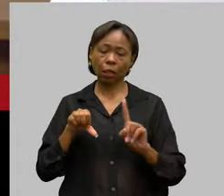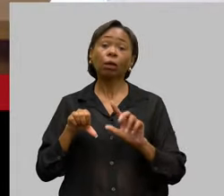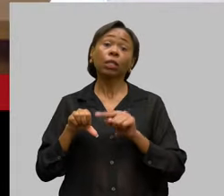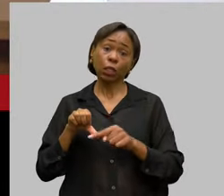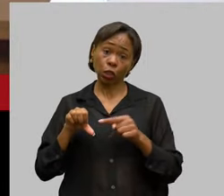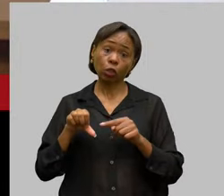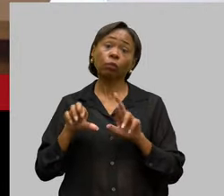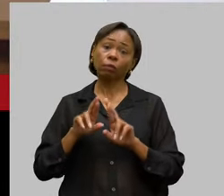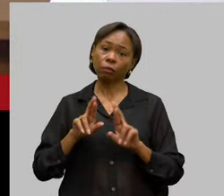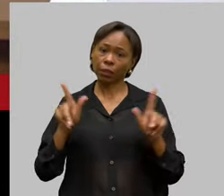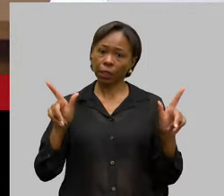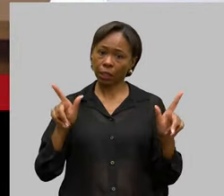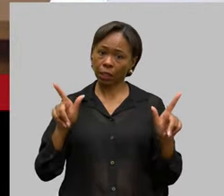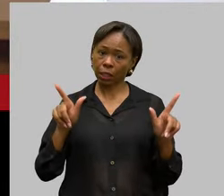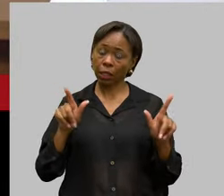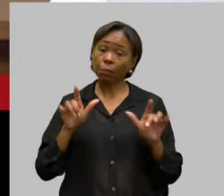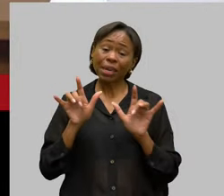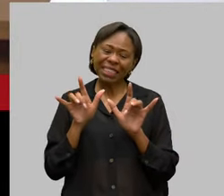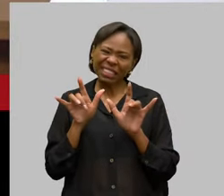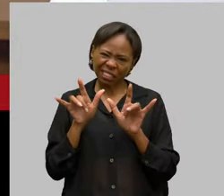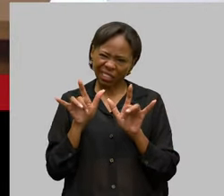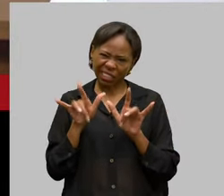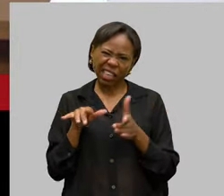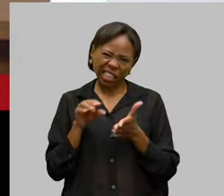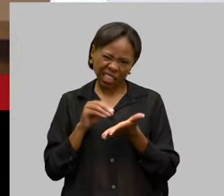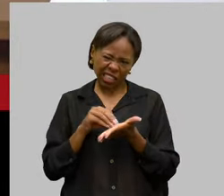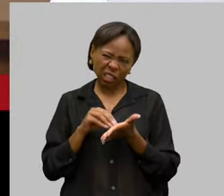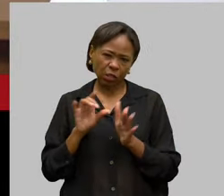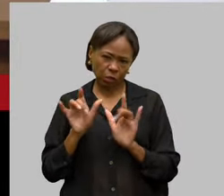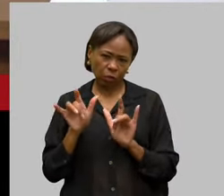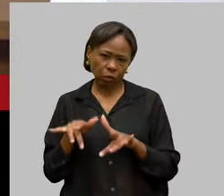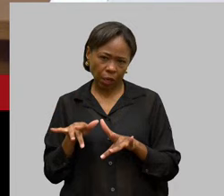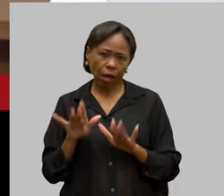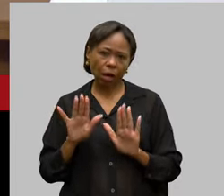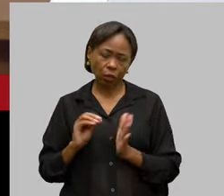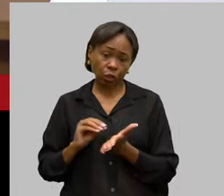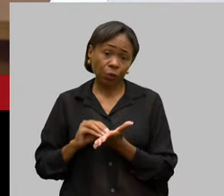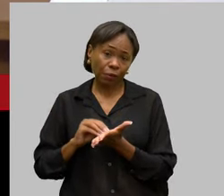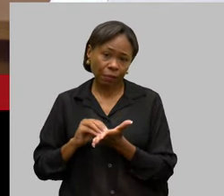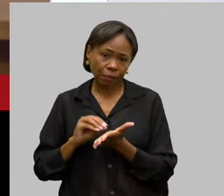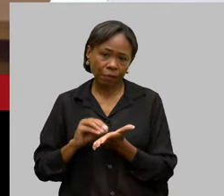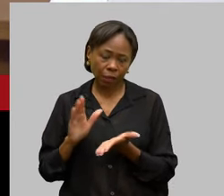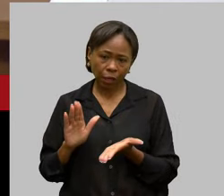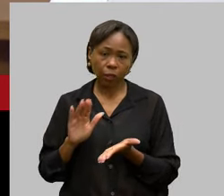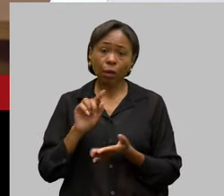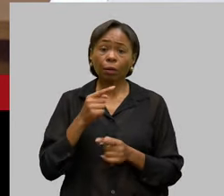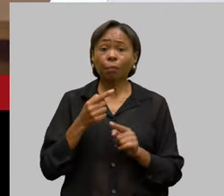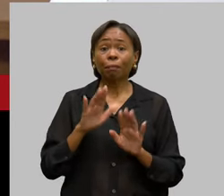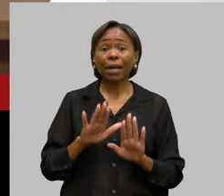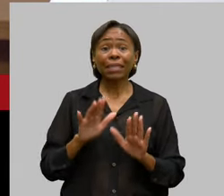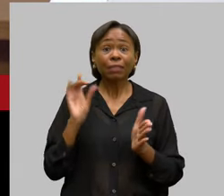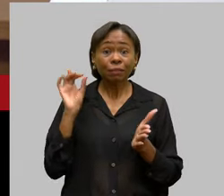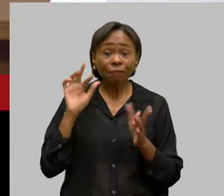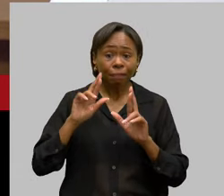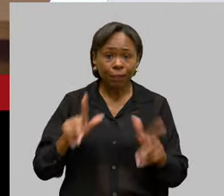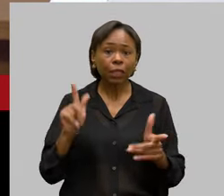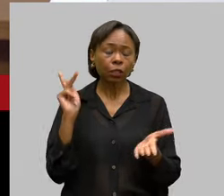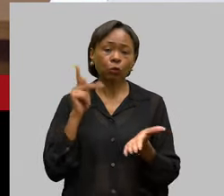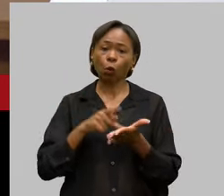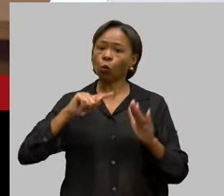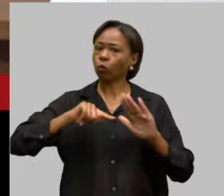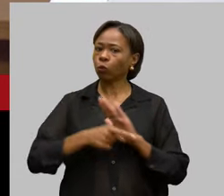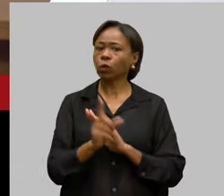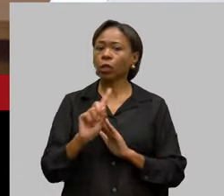residual não há porque ter diferença de fato se você tá utilizando as mesmas premissas os mesmos métodos e as mesmas e as e as mesmas